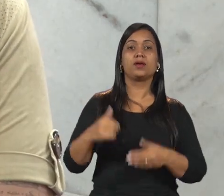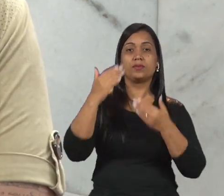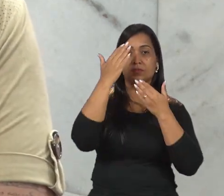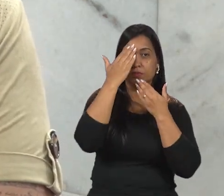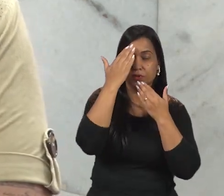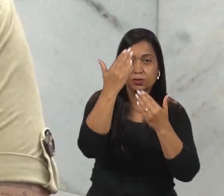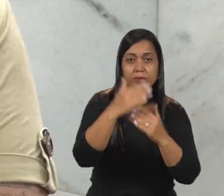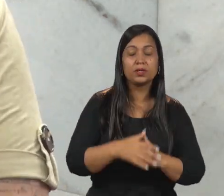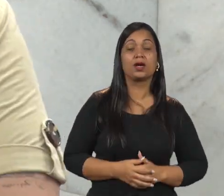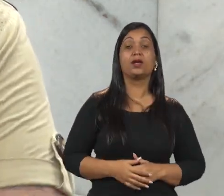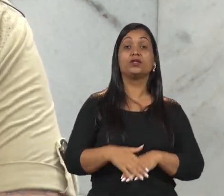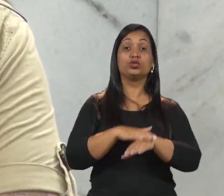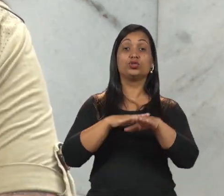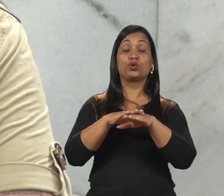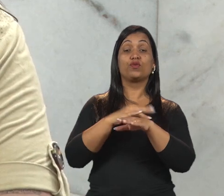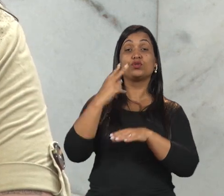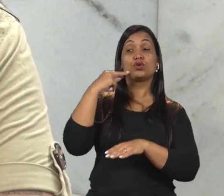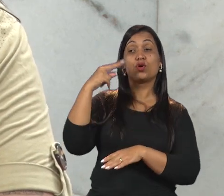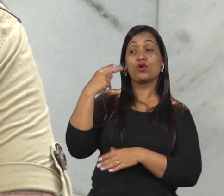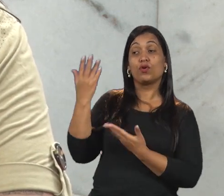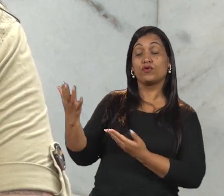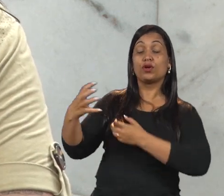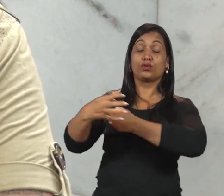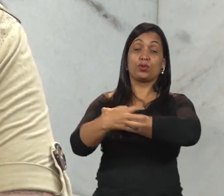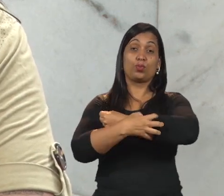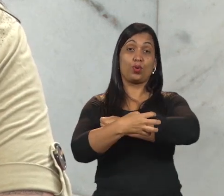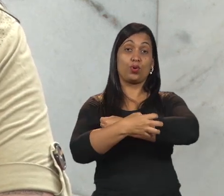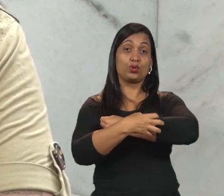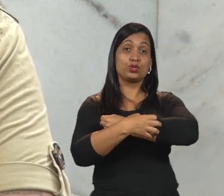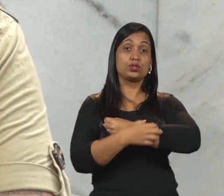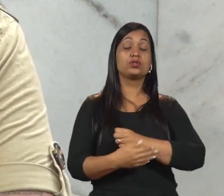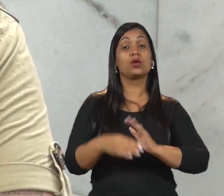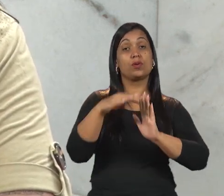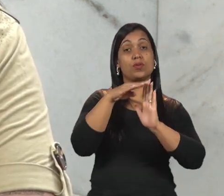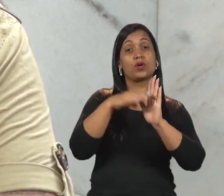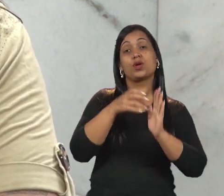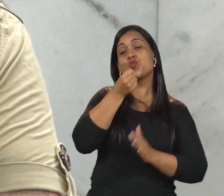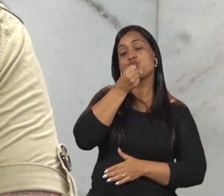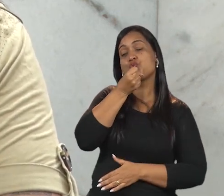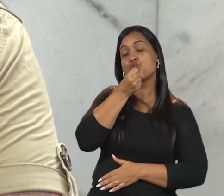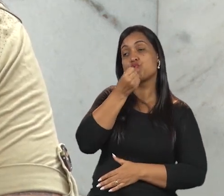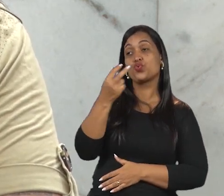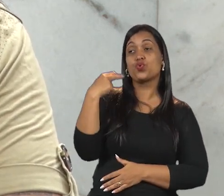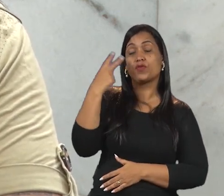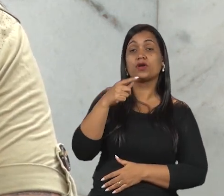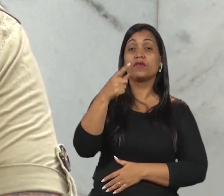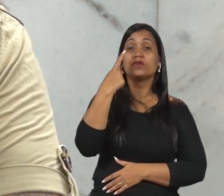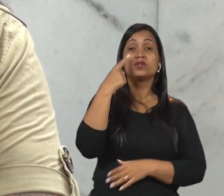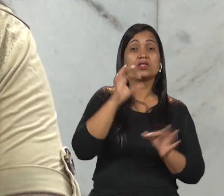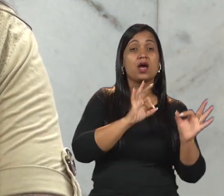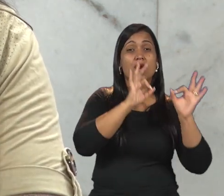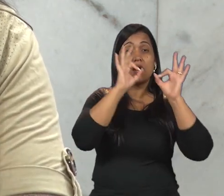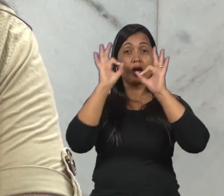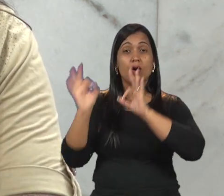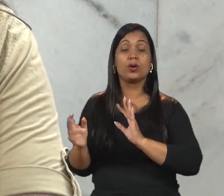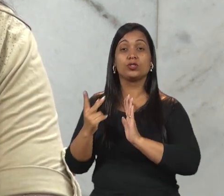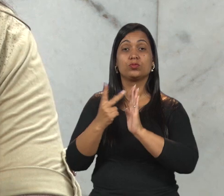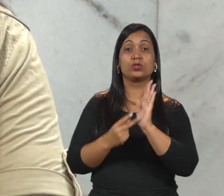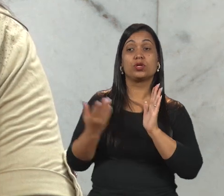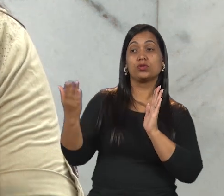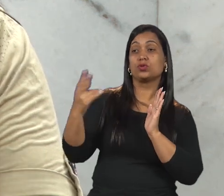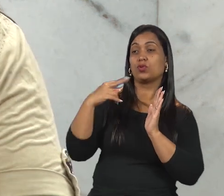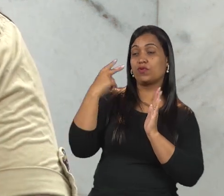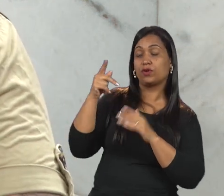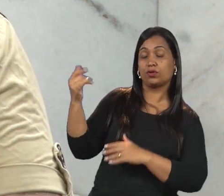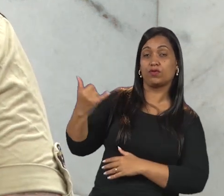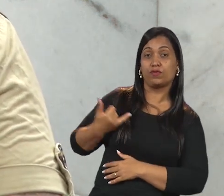obrigada, vereadora. A gente conversou aqui com o vereador Alexandre Montenegro. Esse é o programa Questão de Ordem. E para você acompanhar o trâmite dos projetos que o vereador